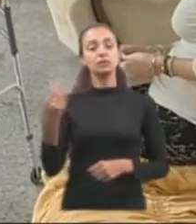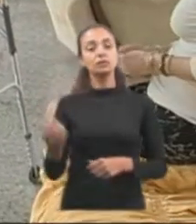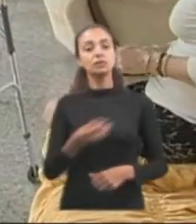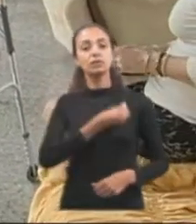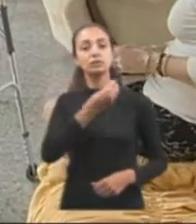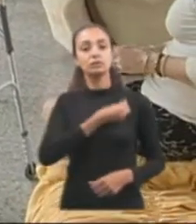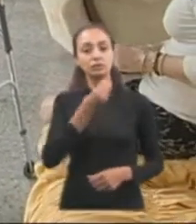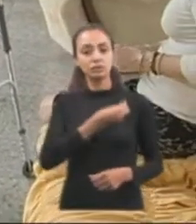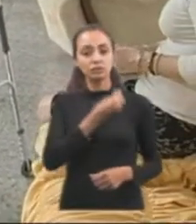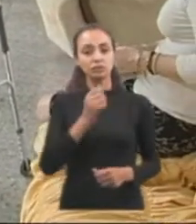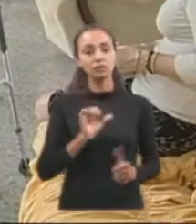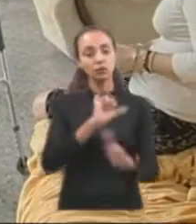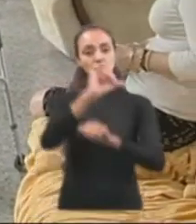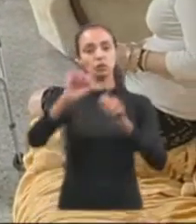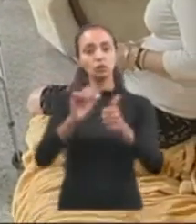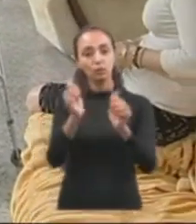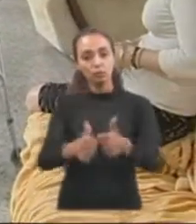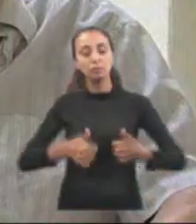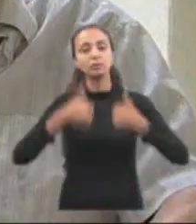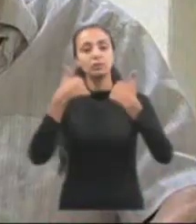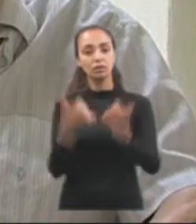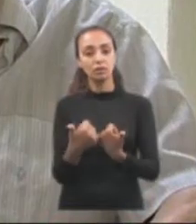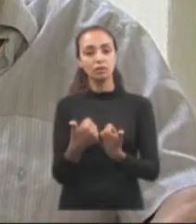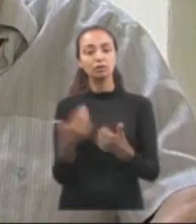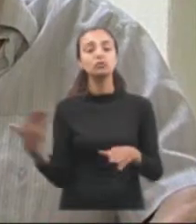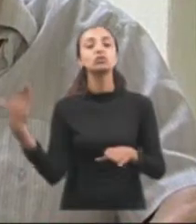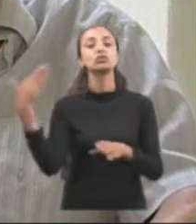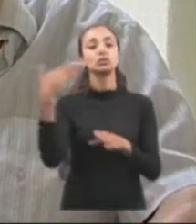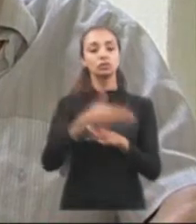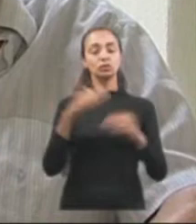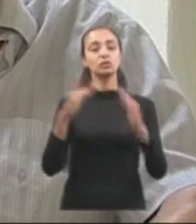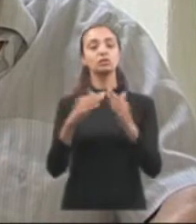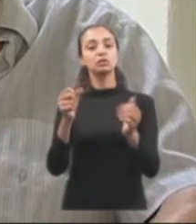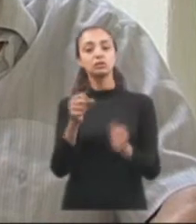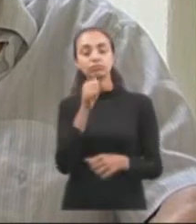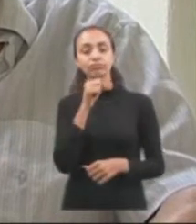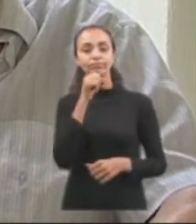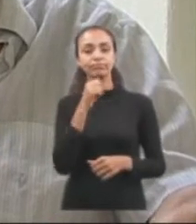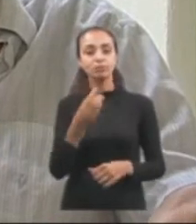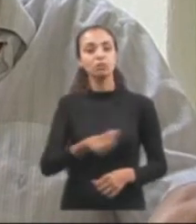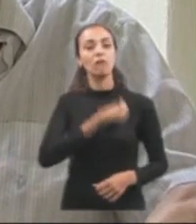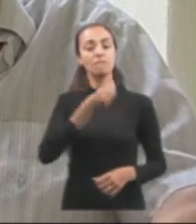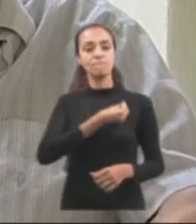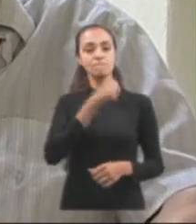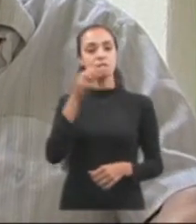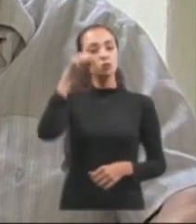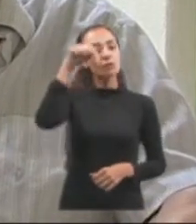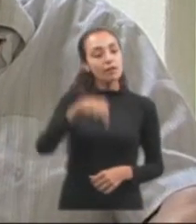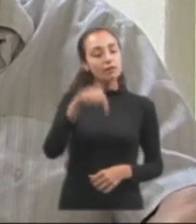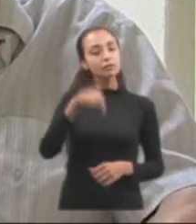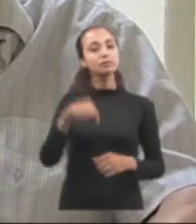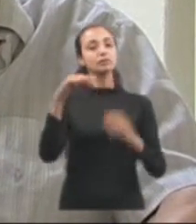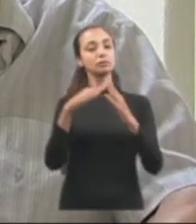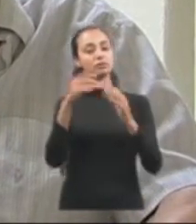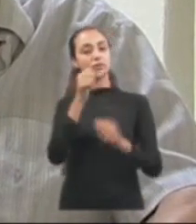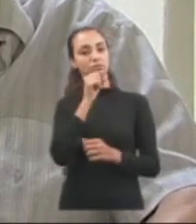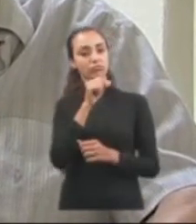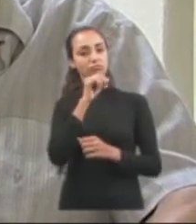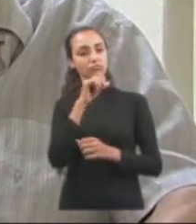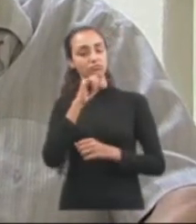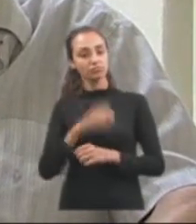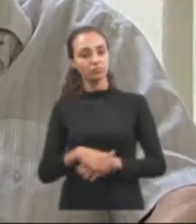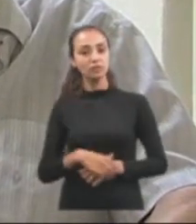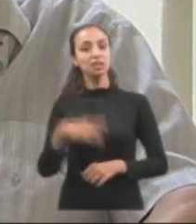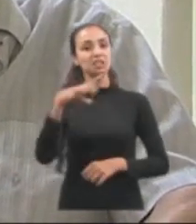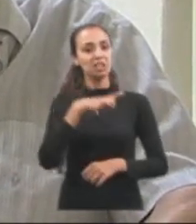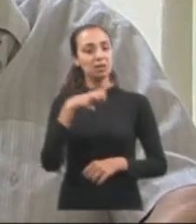melhor desde que chegou na instituição. Foi o que me deu vida, foi o Padre Cacique. Porque aqui é uma casa que